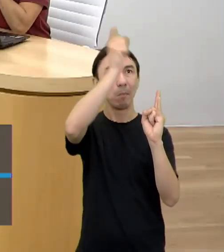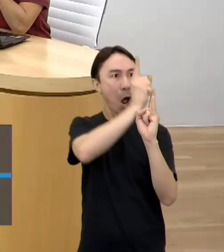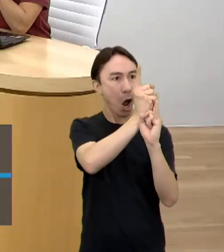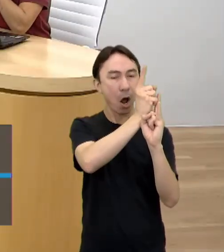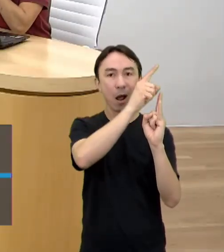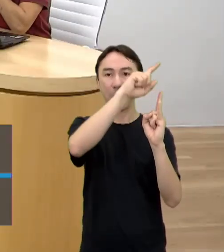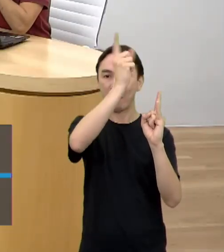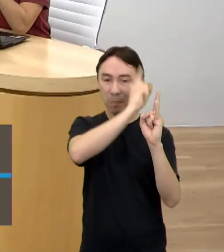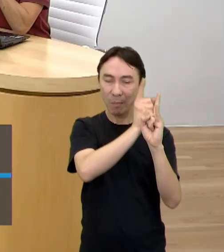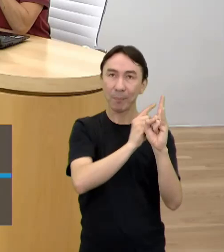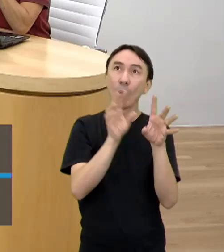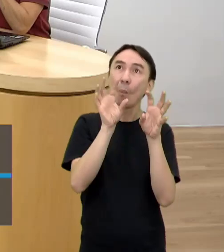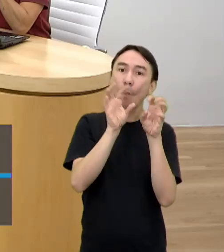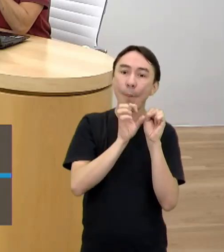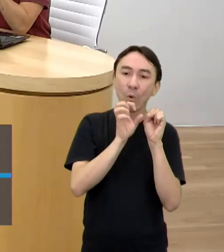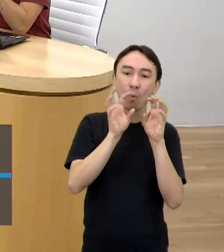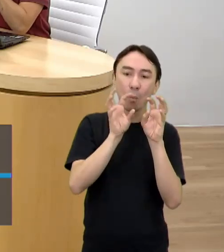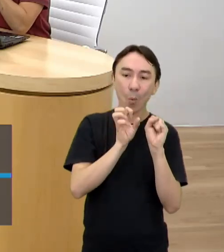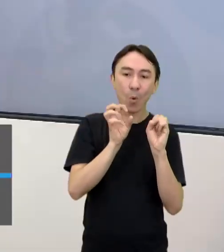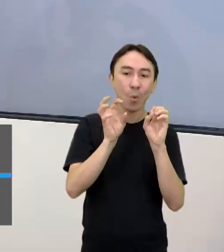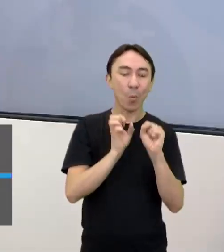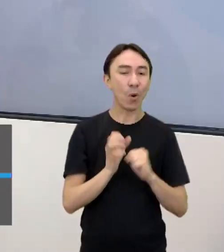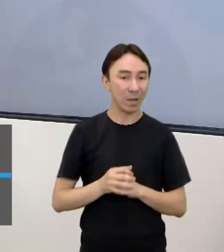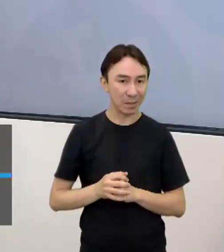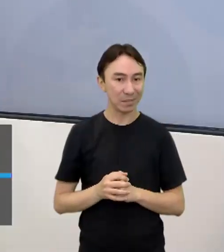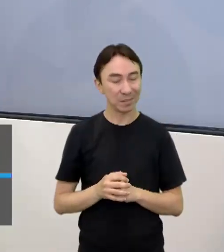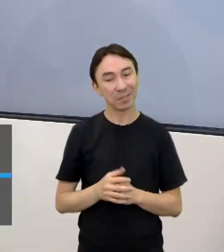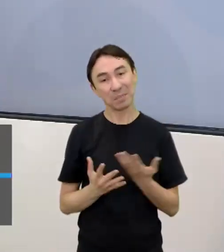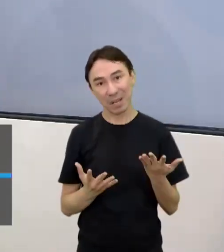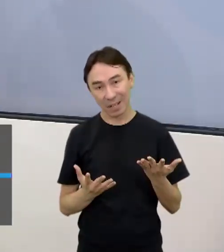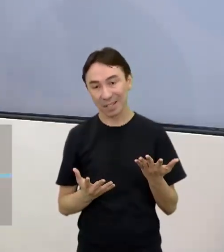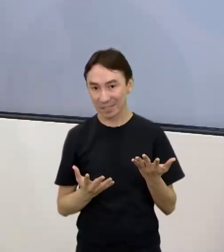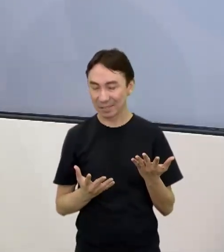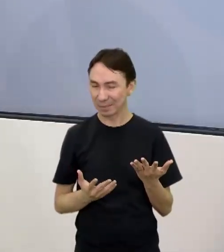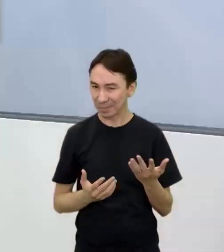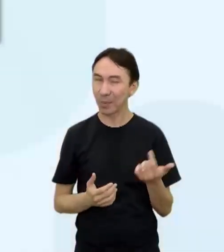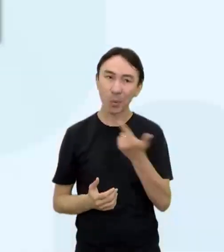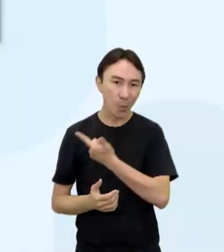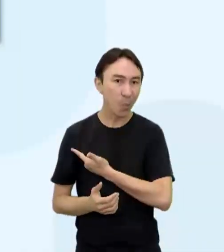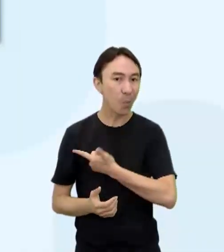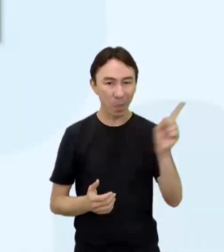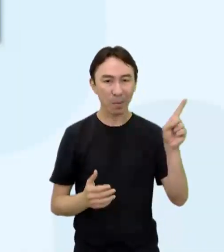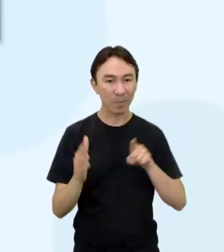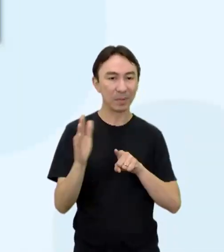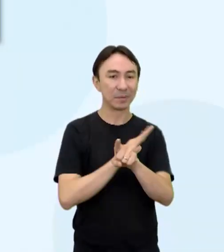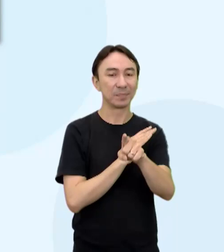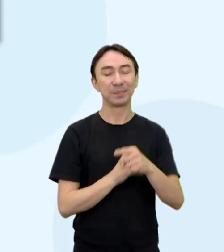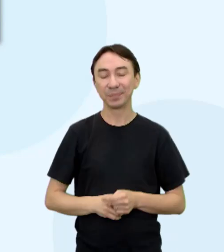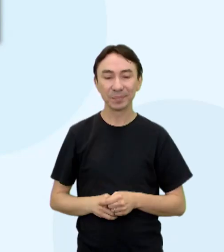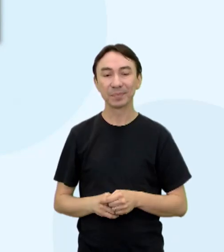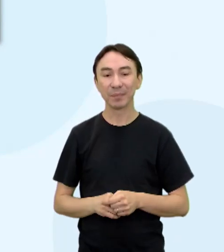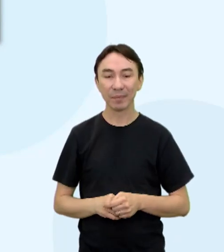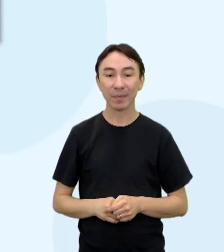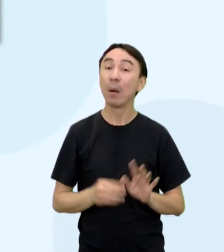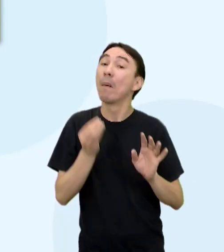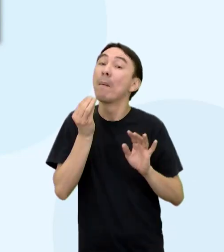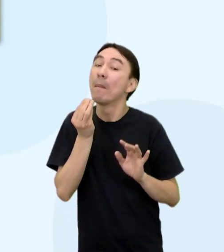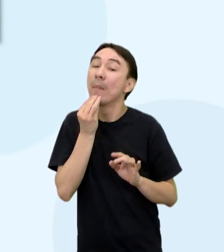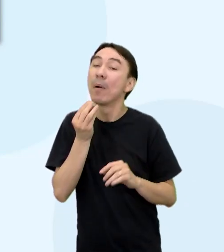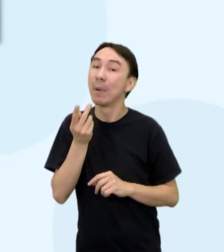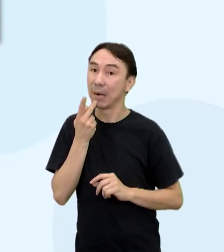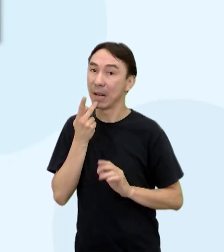cair sim, né? Dá. Só que a gente não consegue saber quantas vezes são. De fato. Né? Então, ó, outra coisa aí, ó. Qual é a chance de,